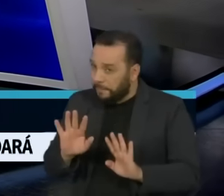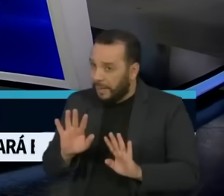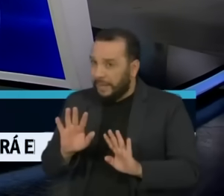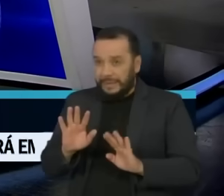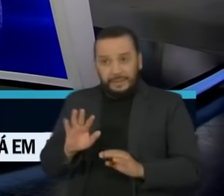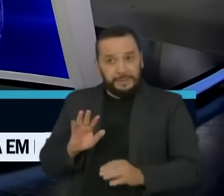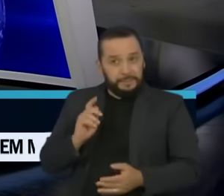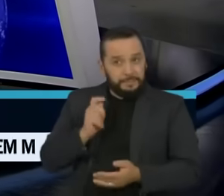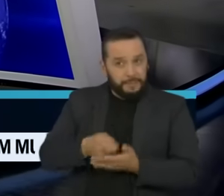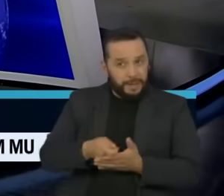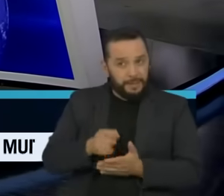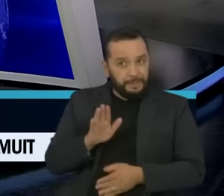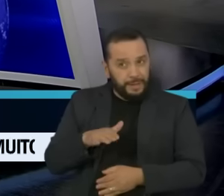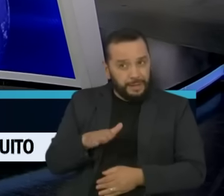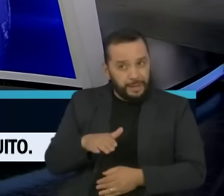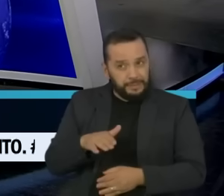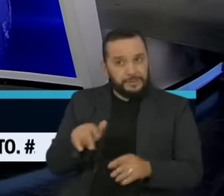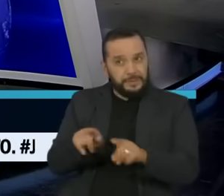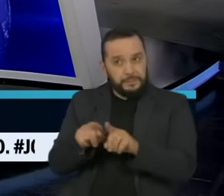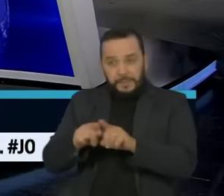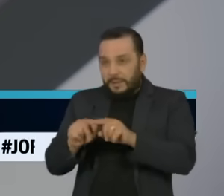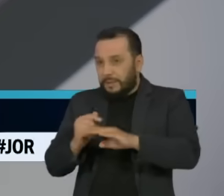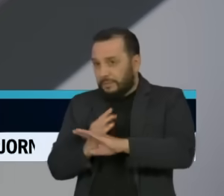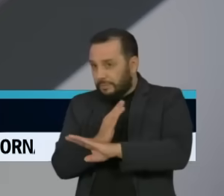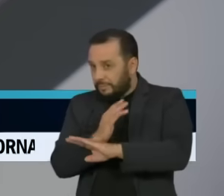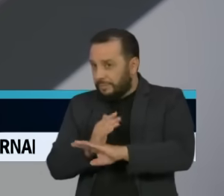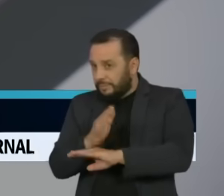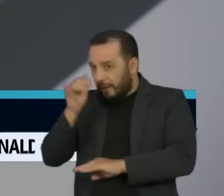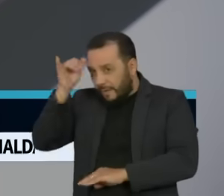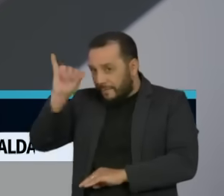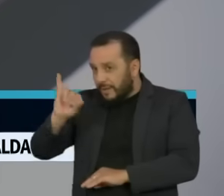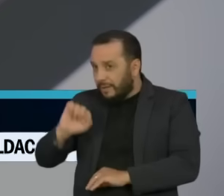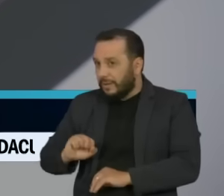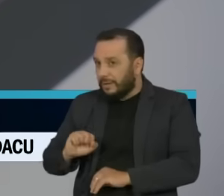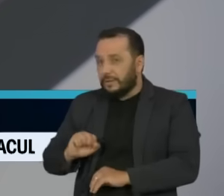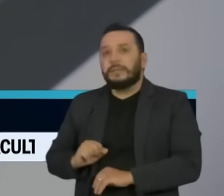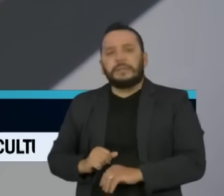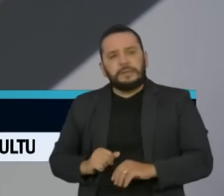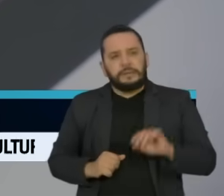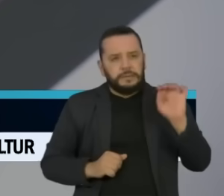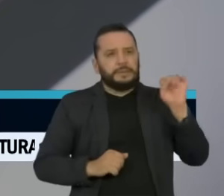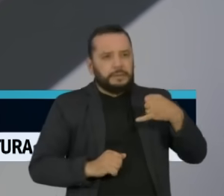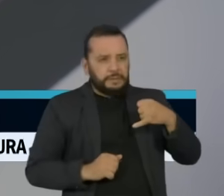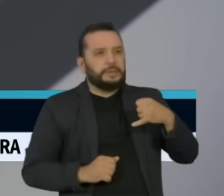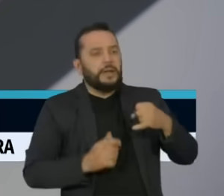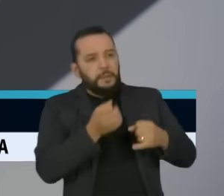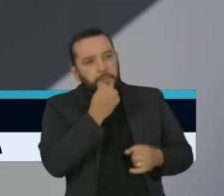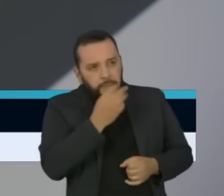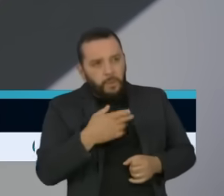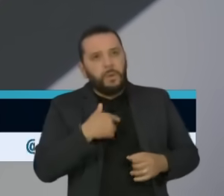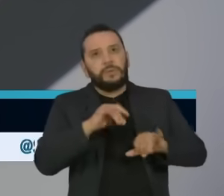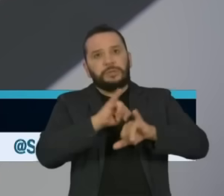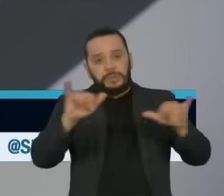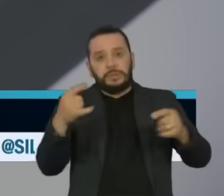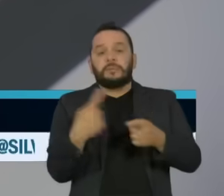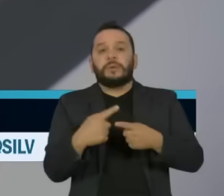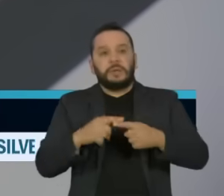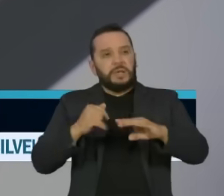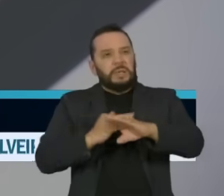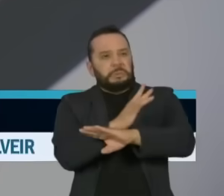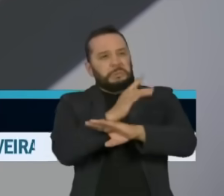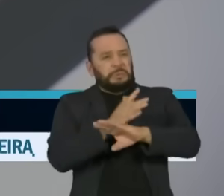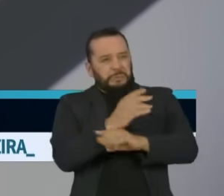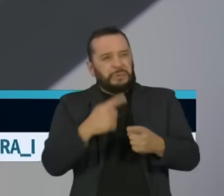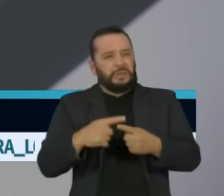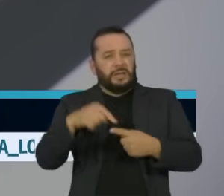ela também reduz poluição? Ela reduz poluição, é uma boa notícia, que a poluição é um problema com o aumento da frota que